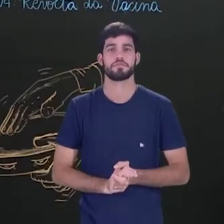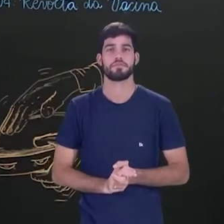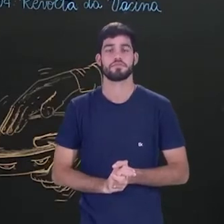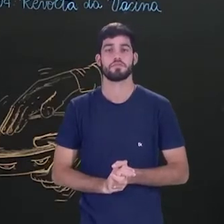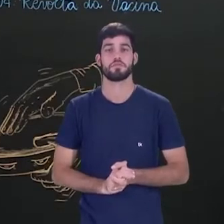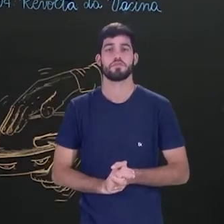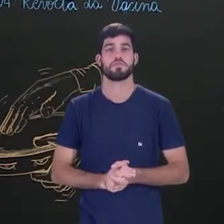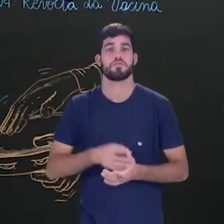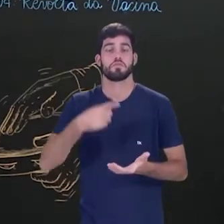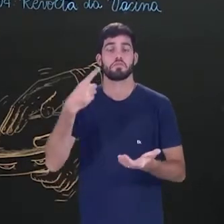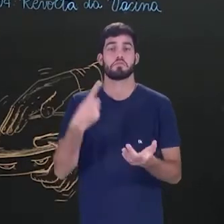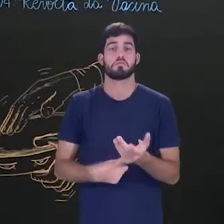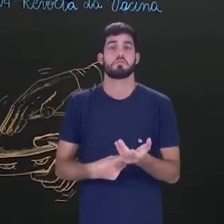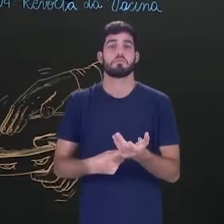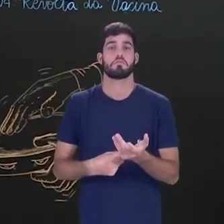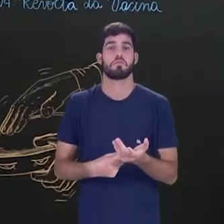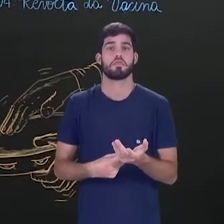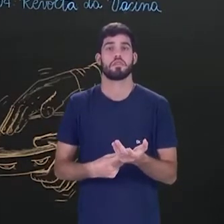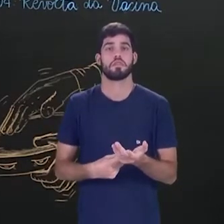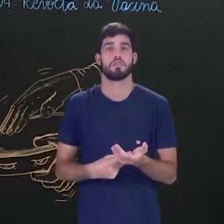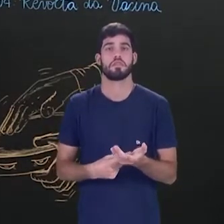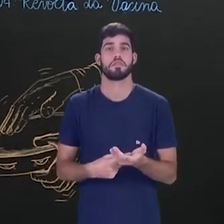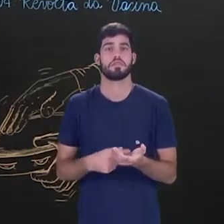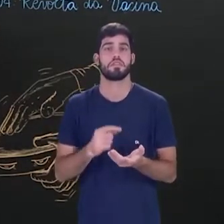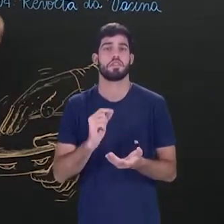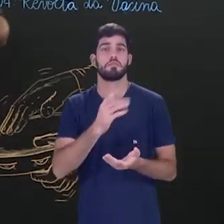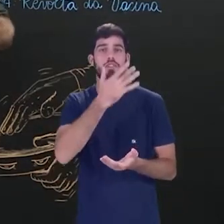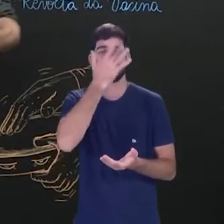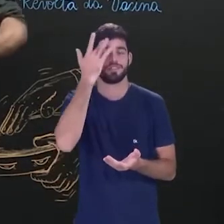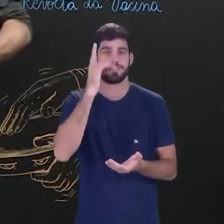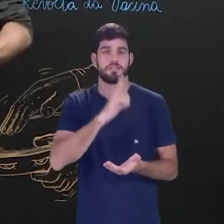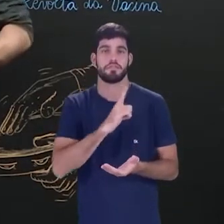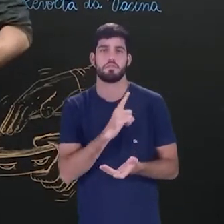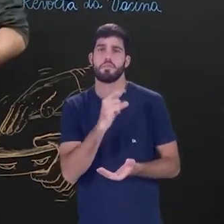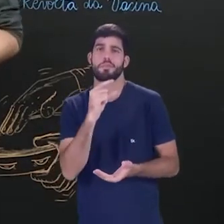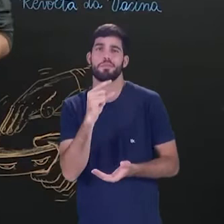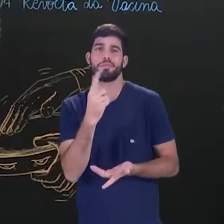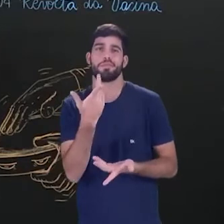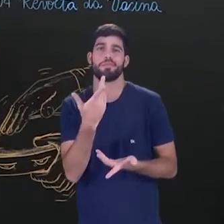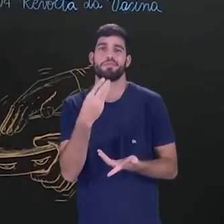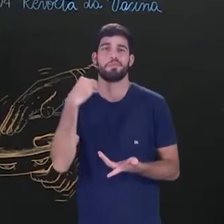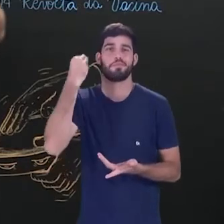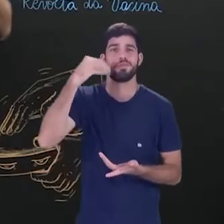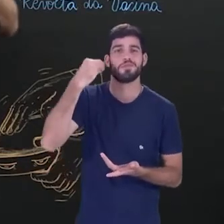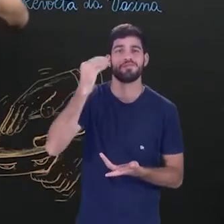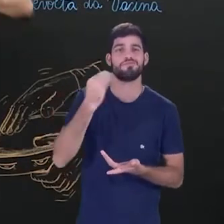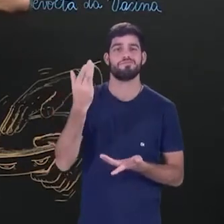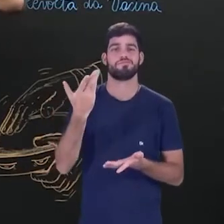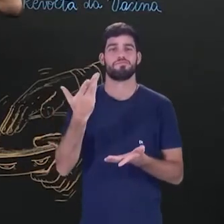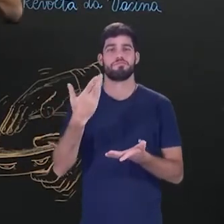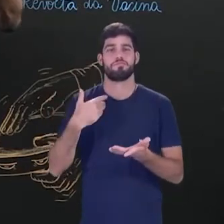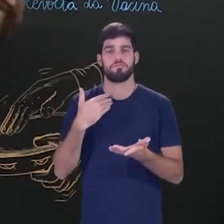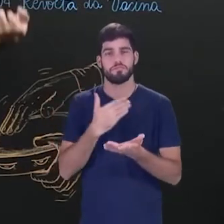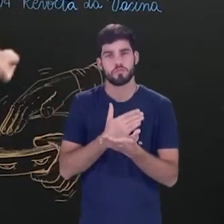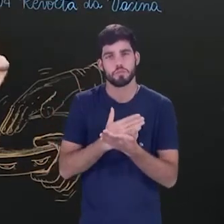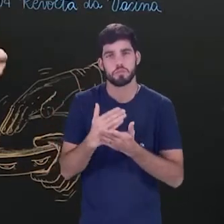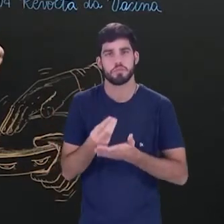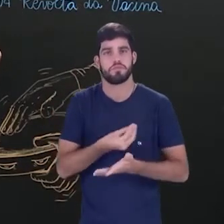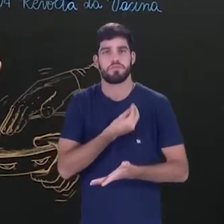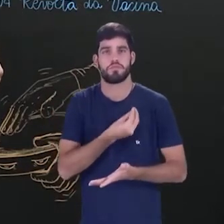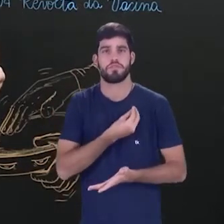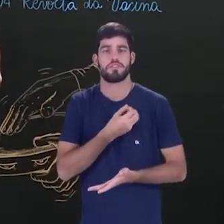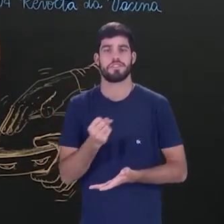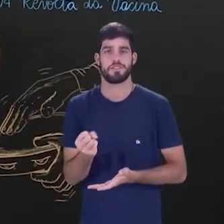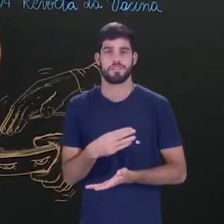é que essas pessoas tiveram poucas chances de recomeço e muitas delas ficaram em condição marginalizada